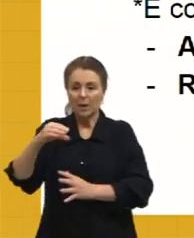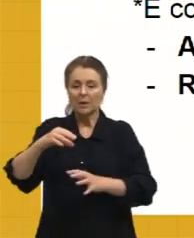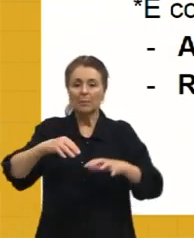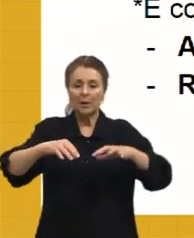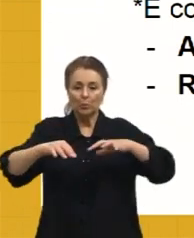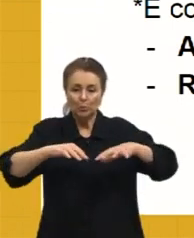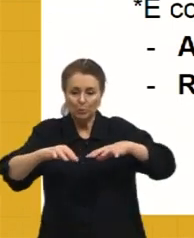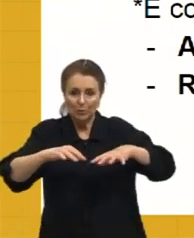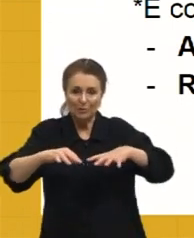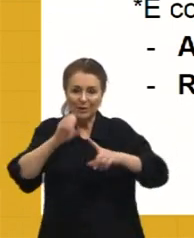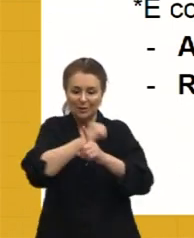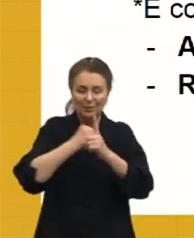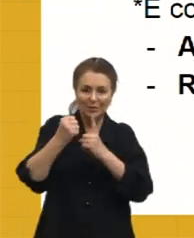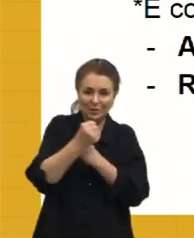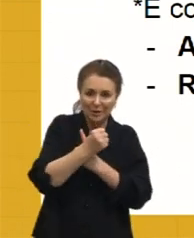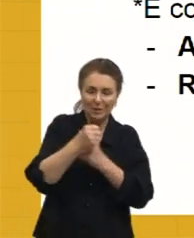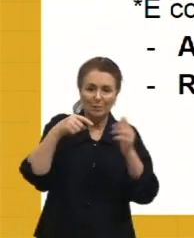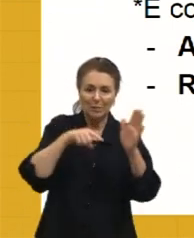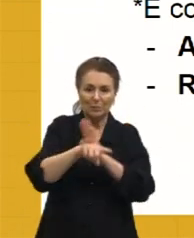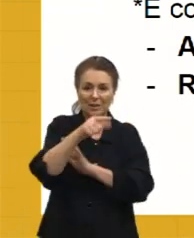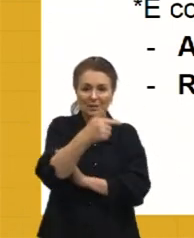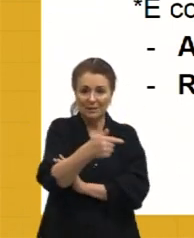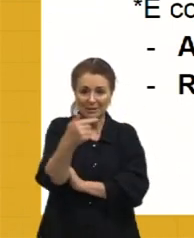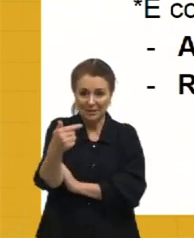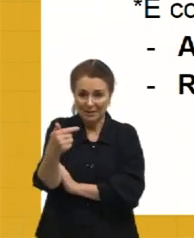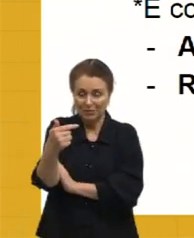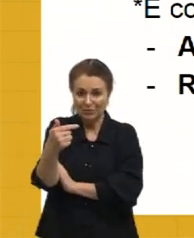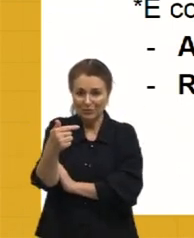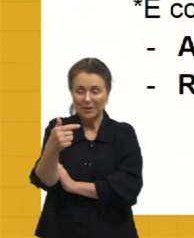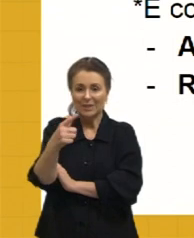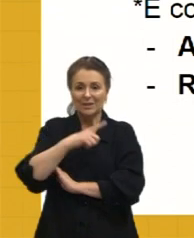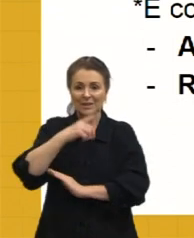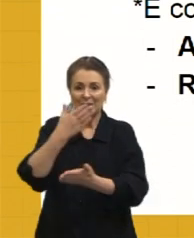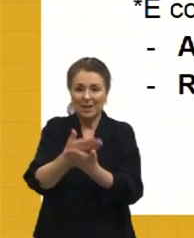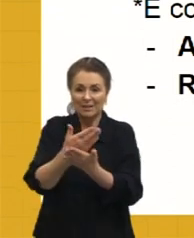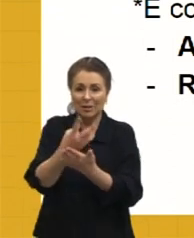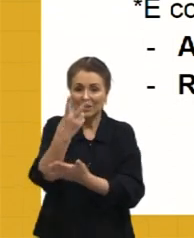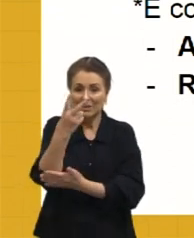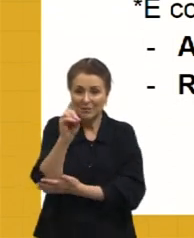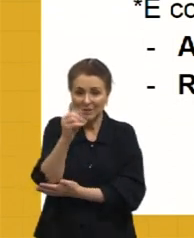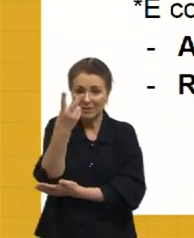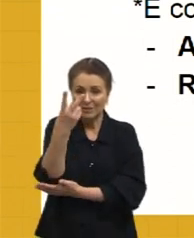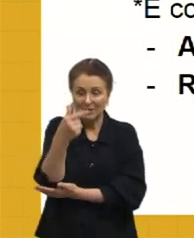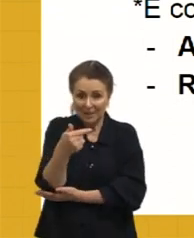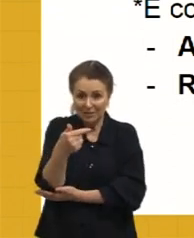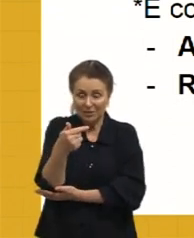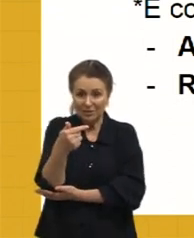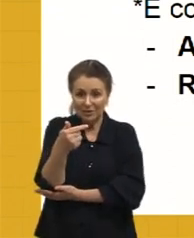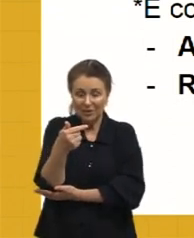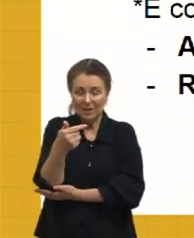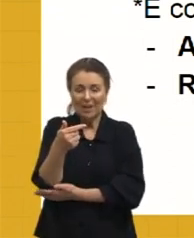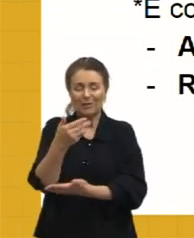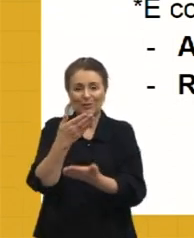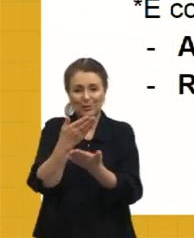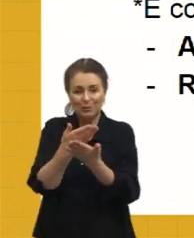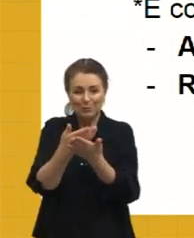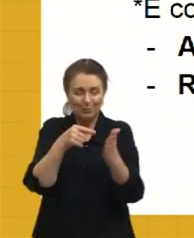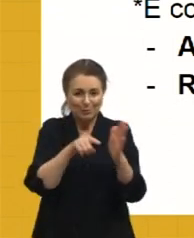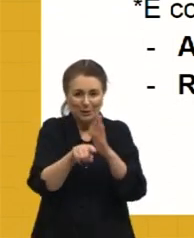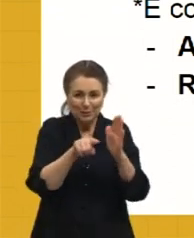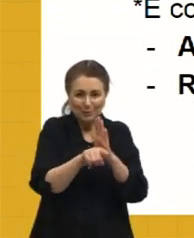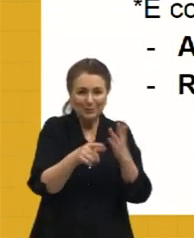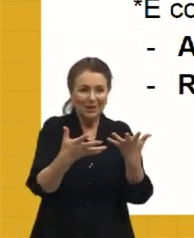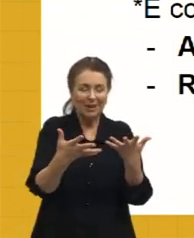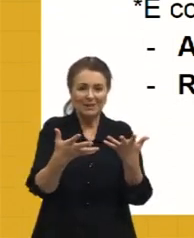sociais a questão 77 que nós tratamos nas aulas 20 e 27 Essas foram as nossas questões as